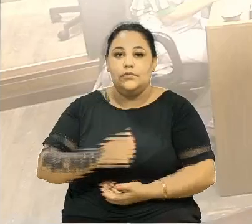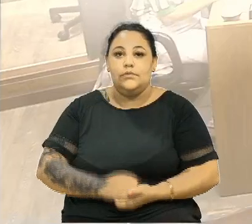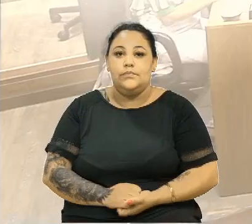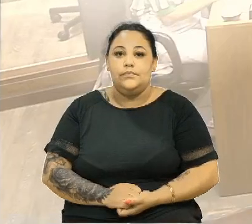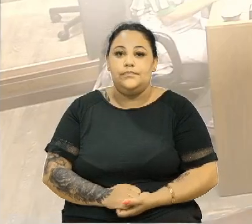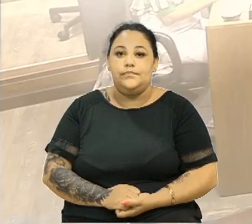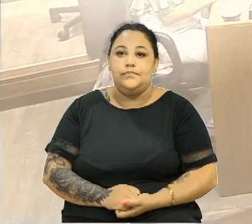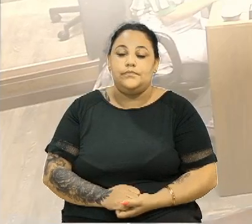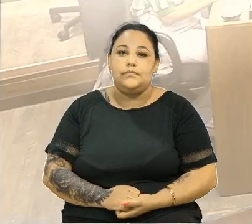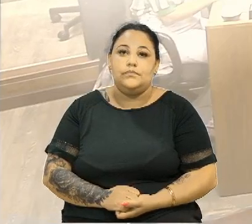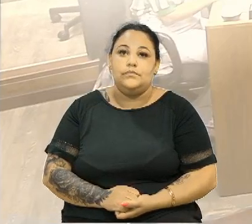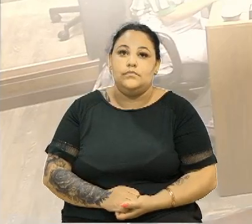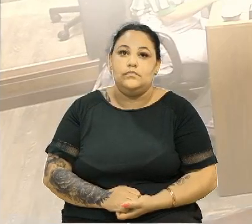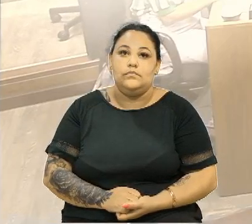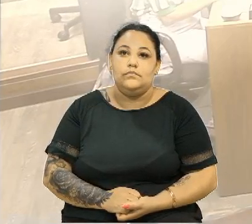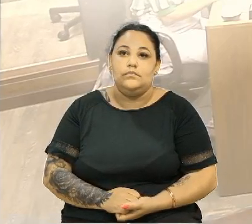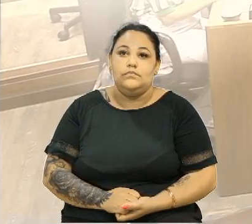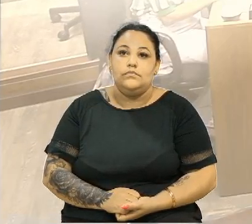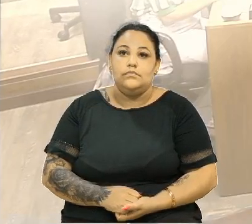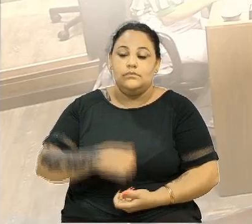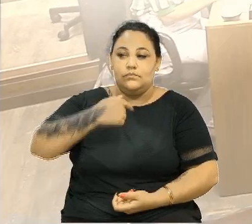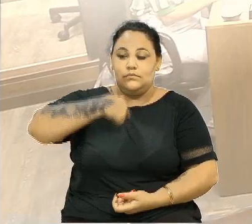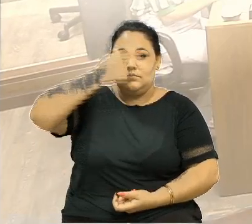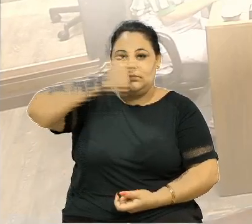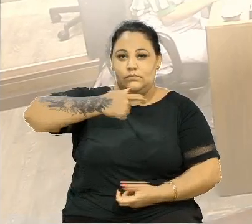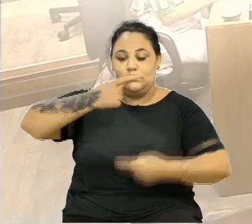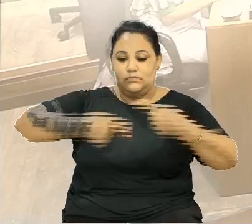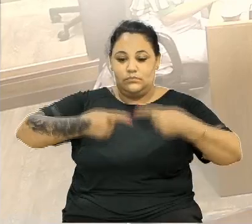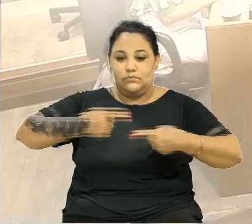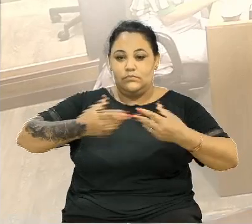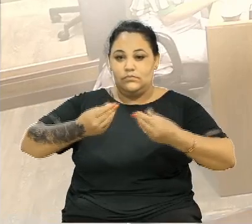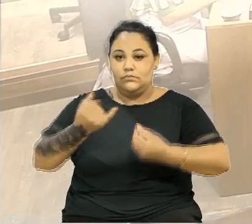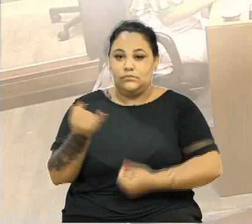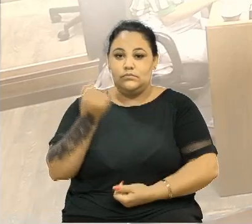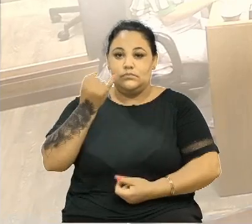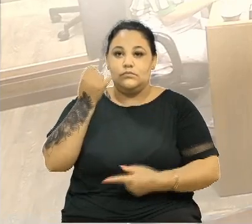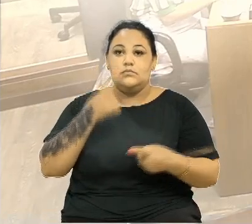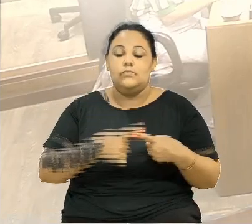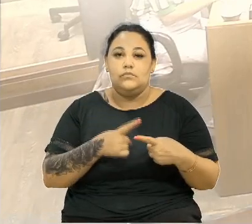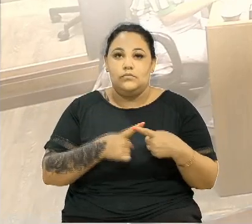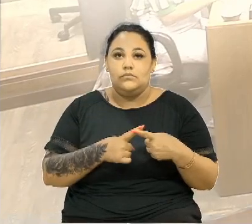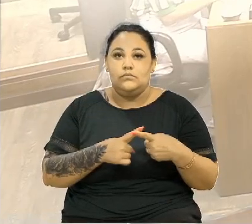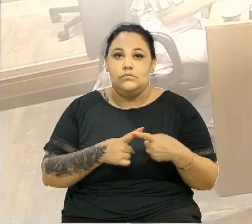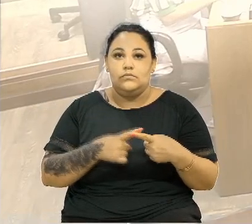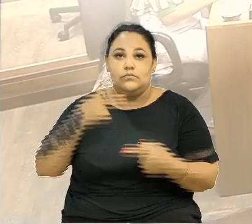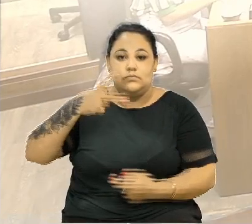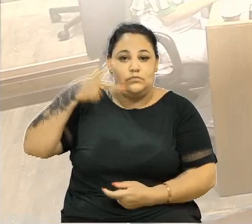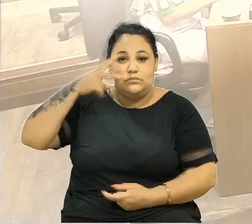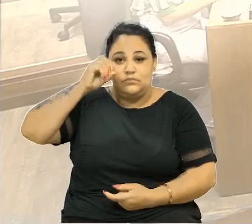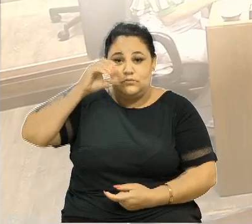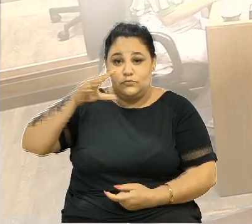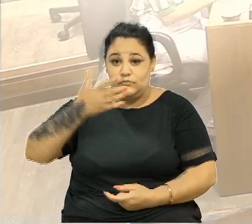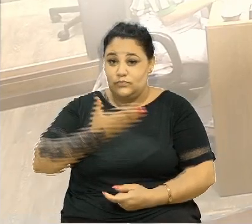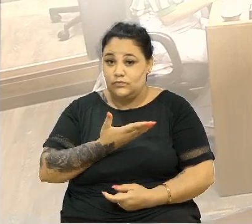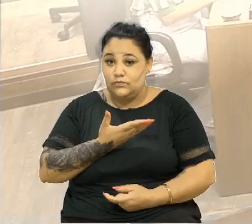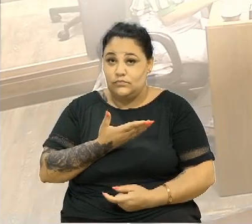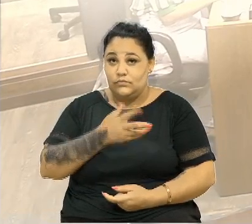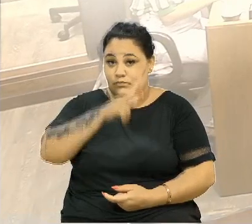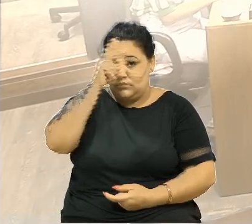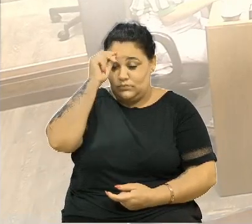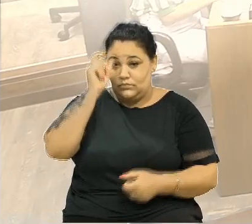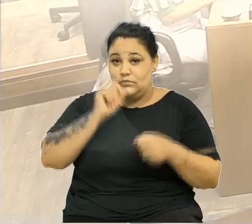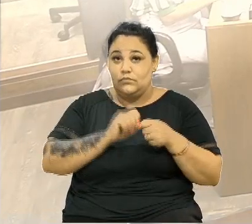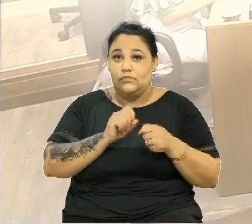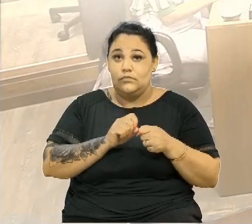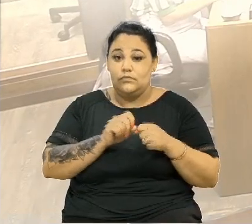Bom, eu acho que essa discussão é importante, porque vereador Fiuza, o que a prefeitura tem que fazer para as pessoas em